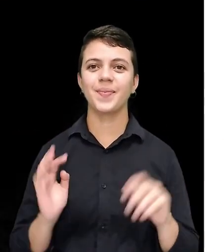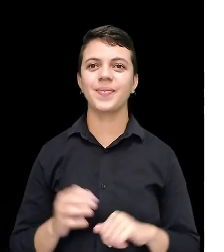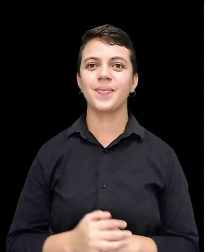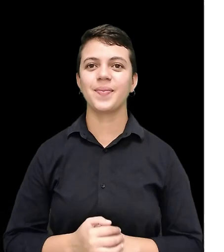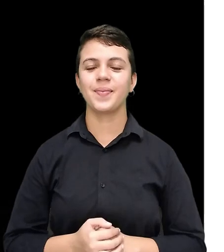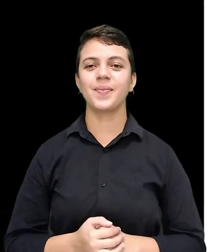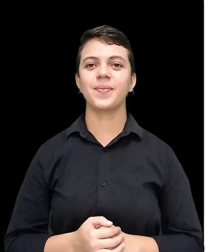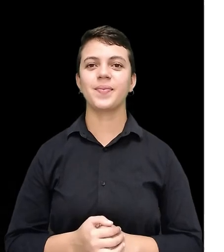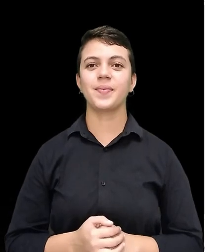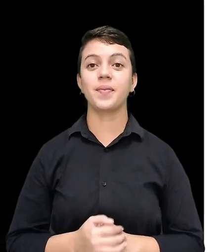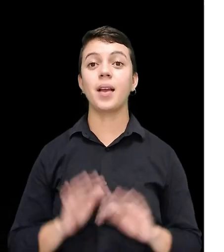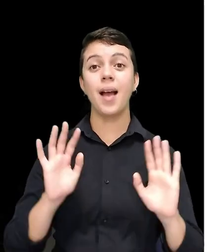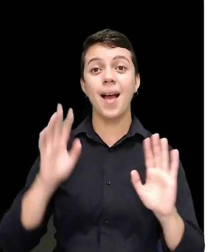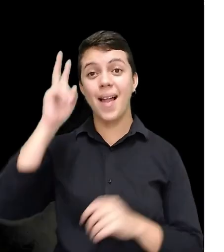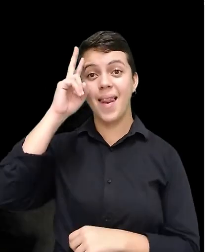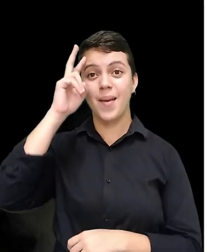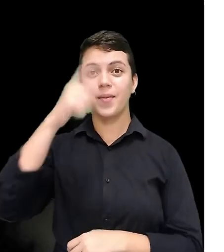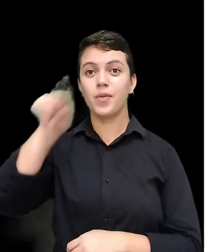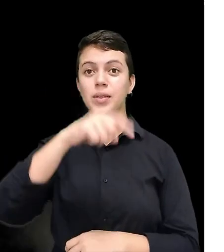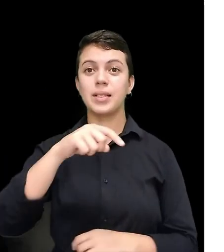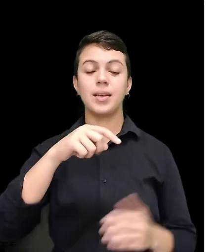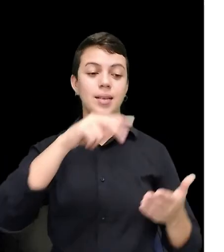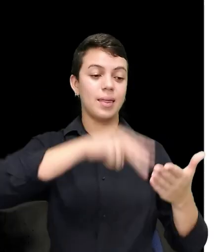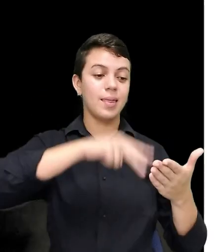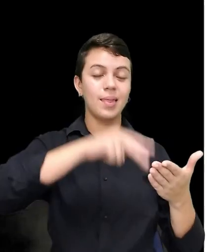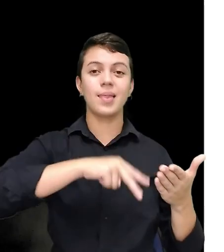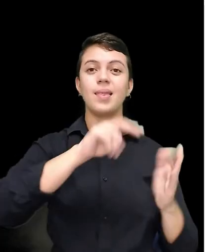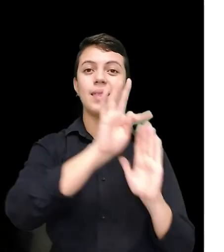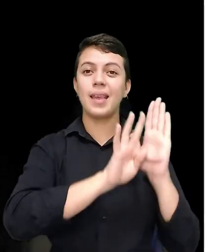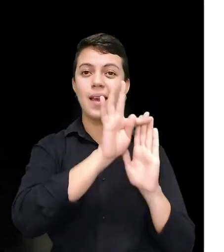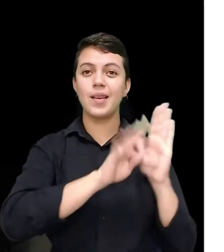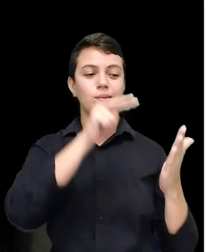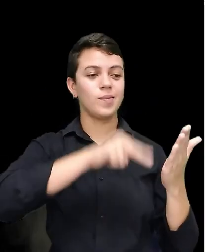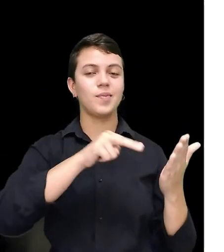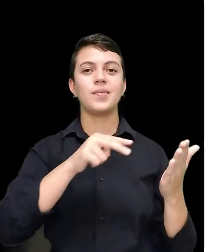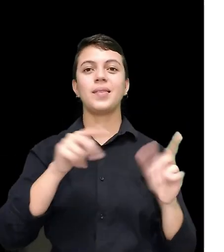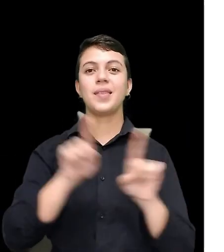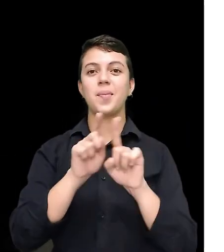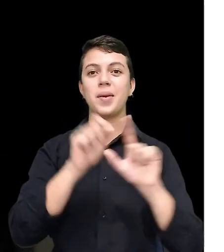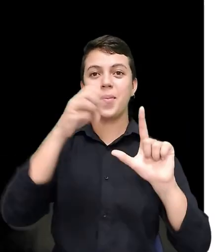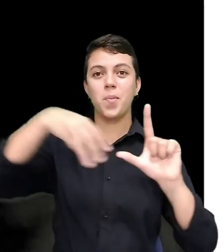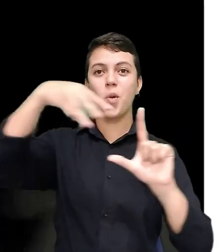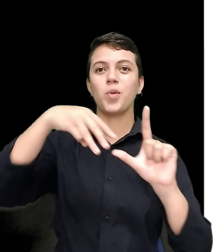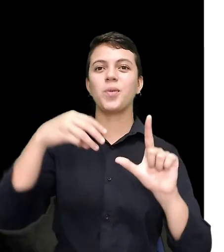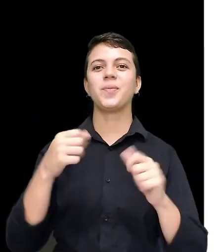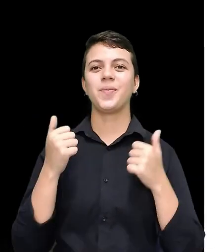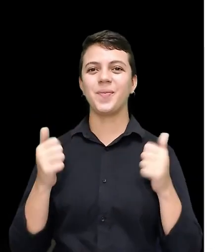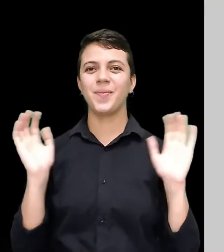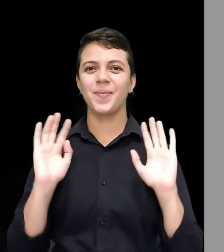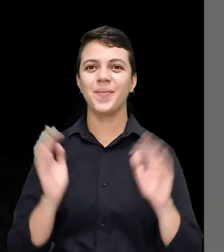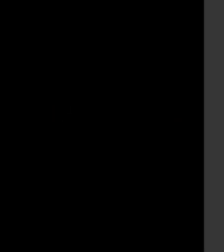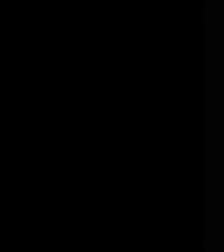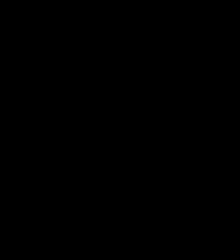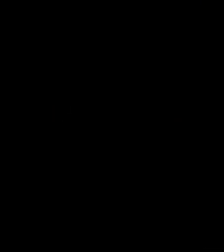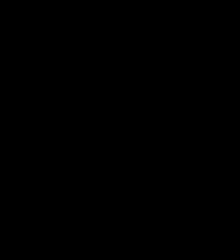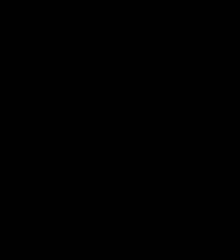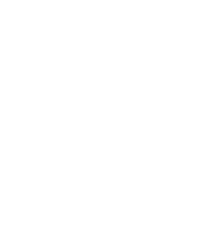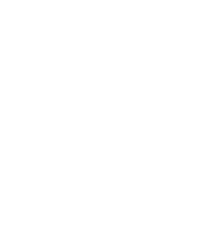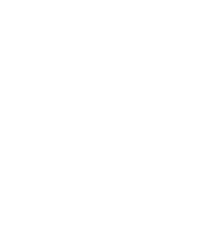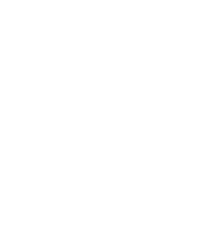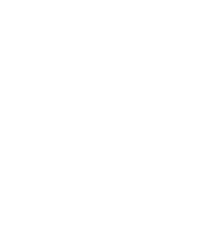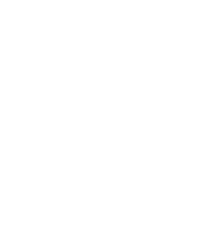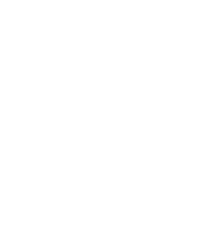isso, até a próxima aula. Não esqueçam de ler o texto e interagir no Moodle. Até mais!